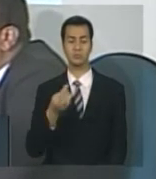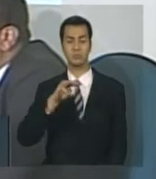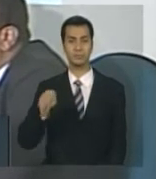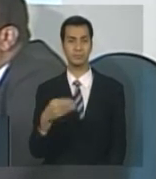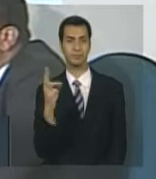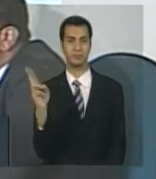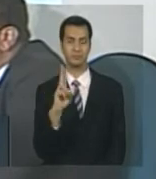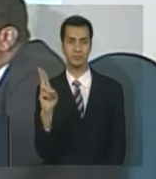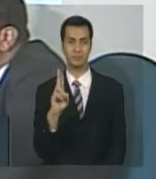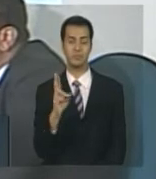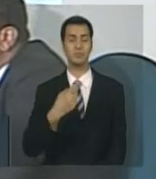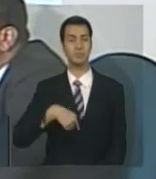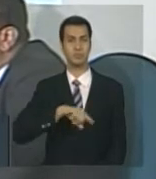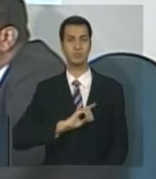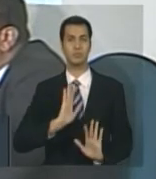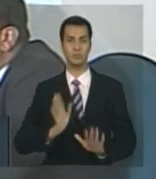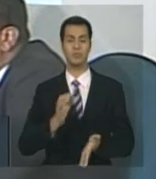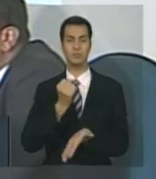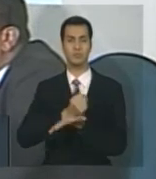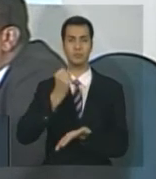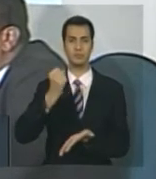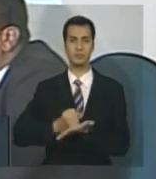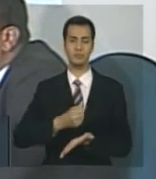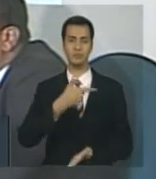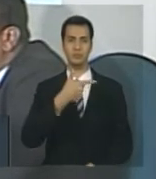reais, nós empenhamos